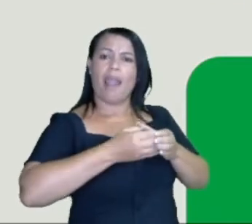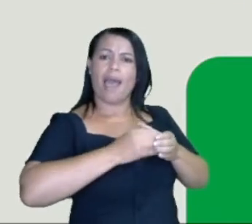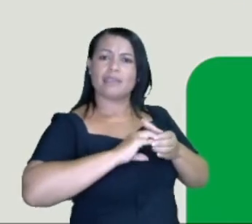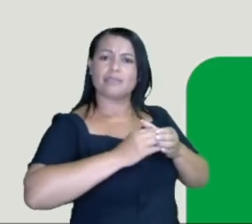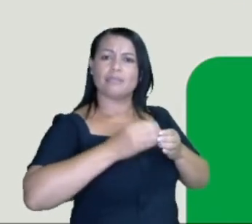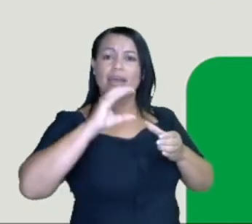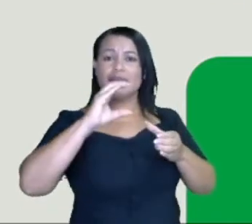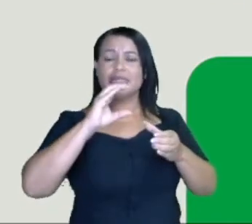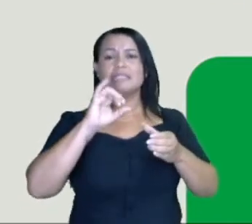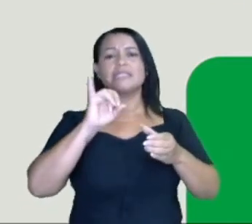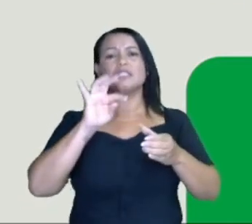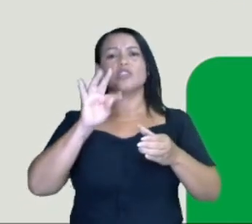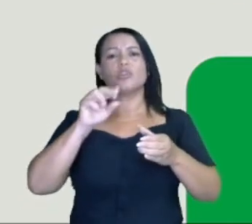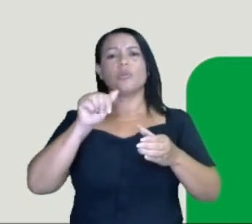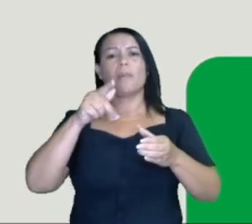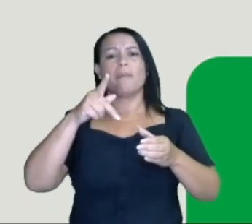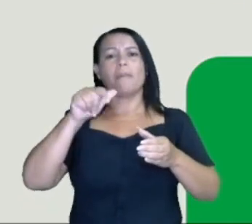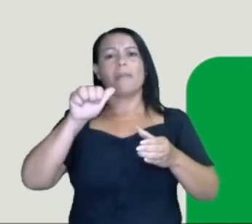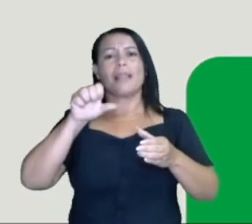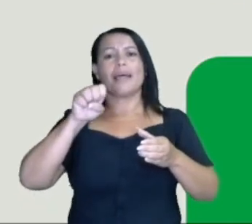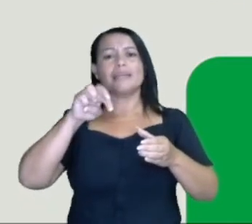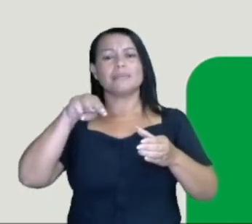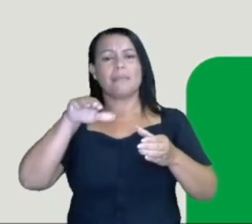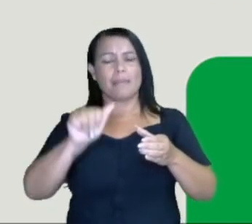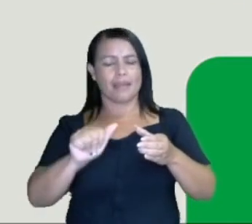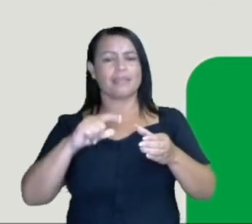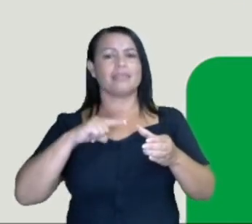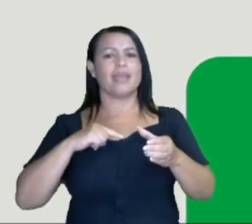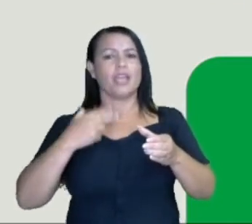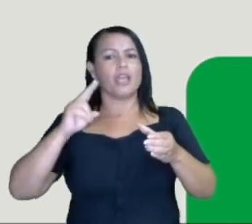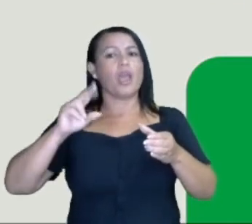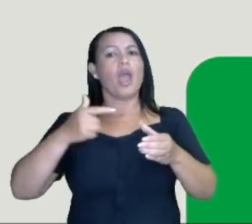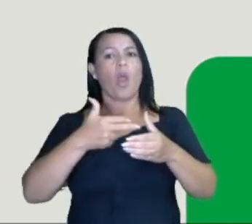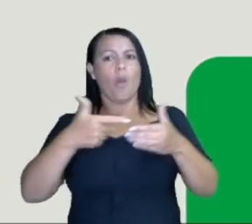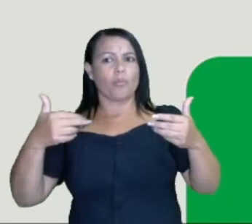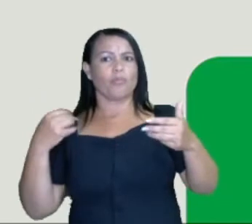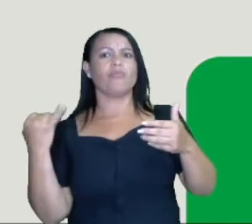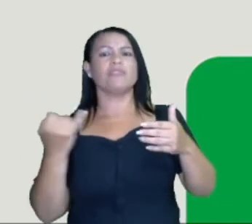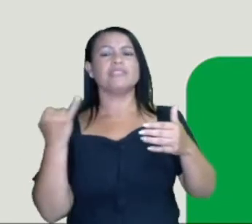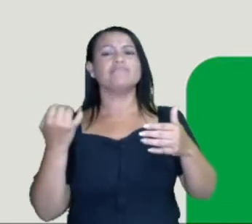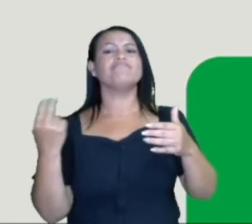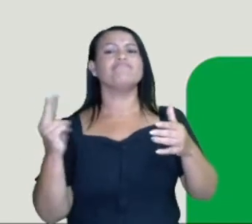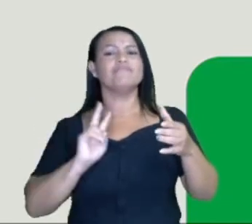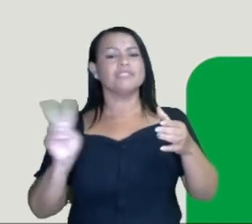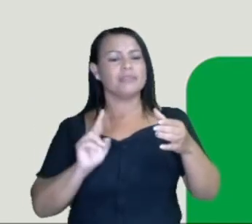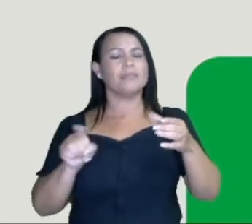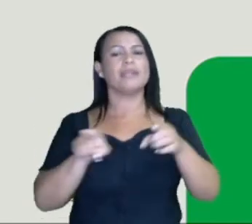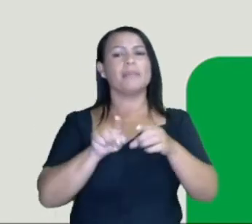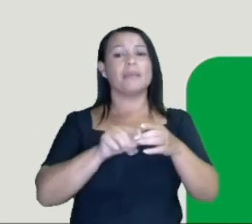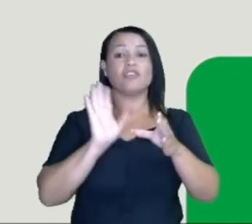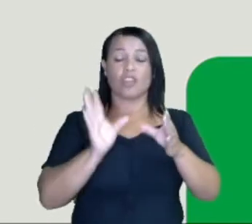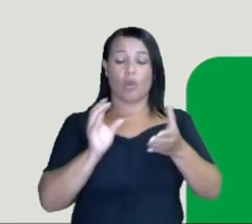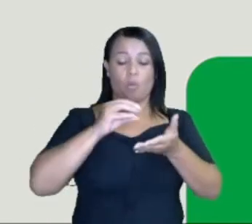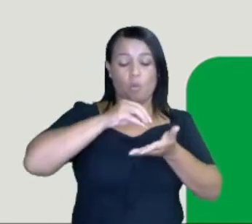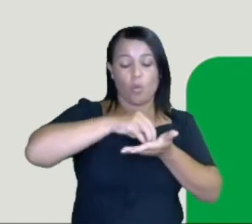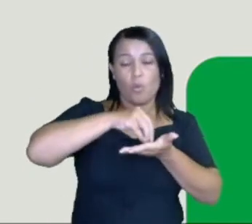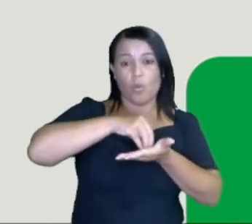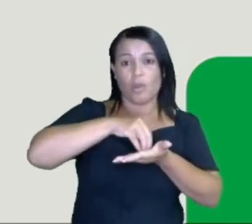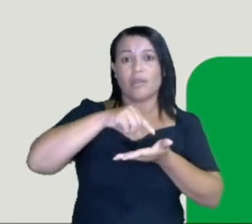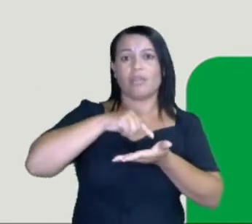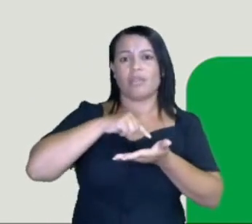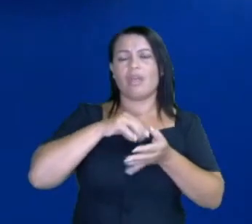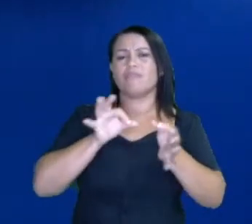núcleo, rica em nutrientes e possui organelas. Já o núcleo comanda todas as atividades da